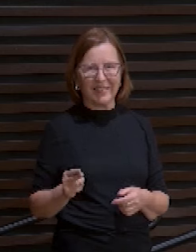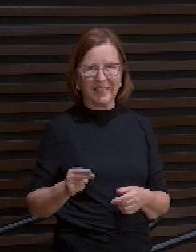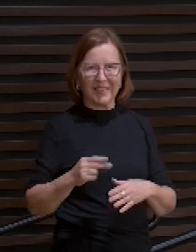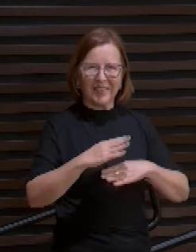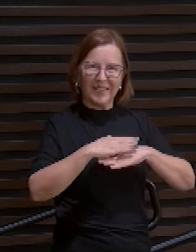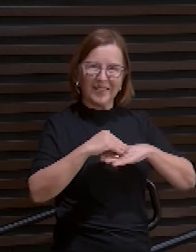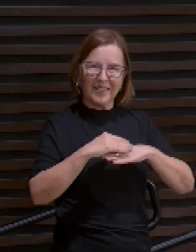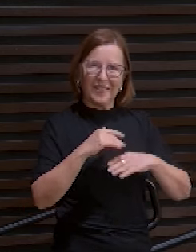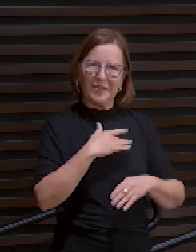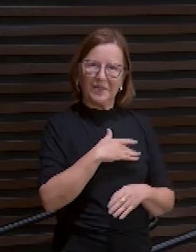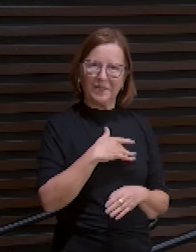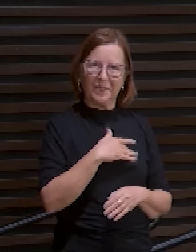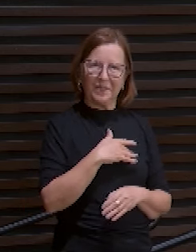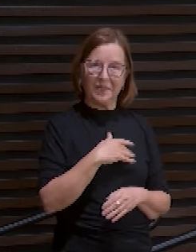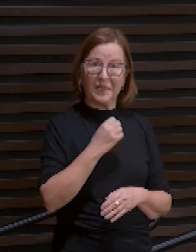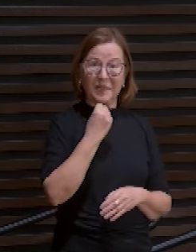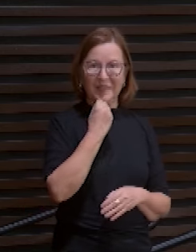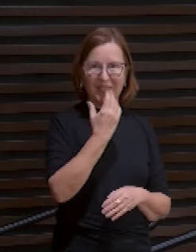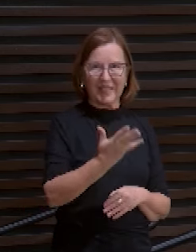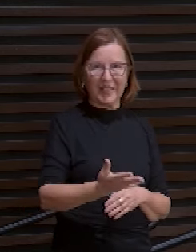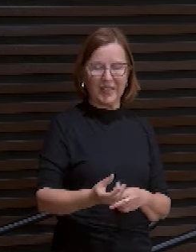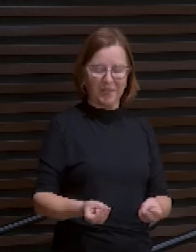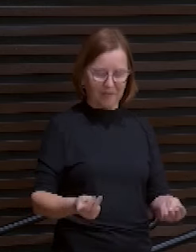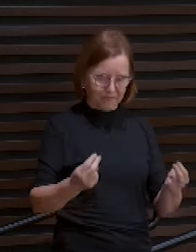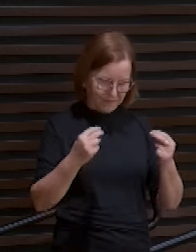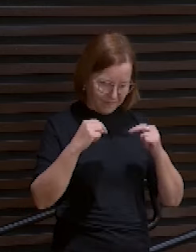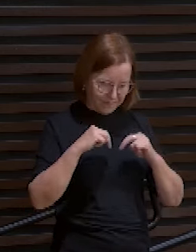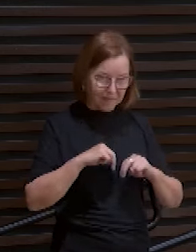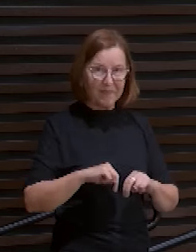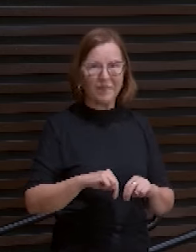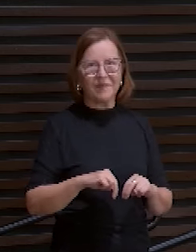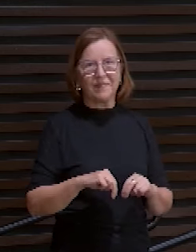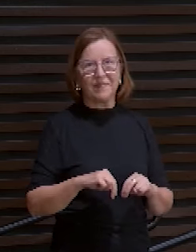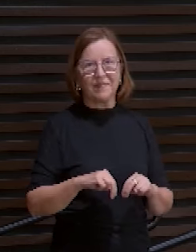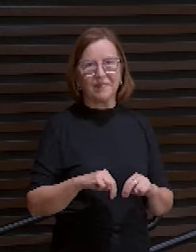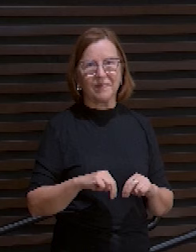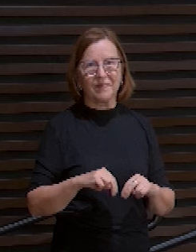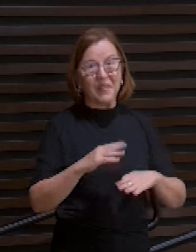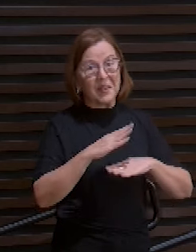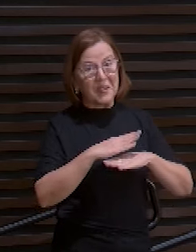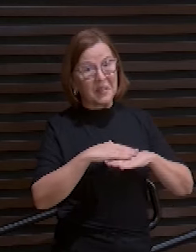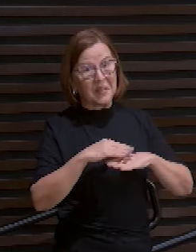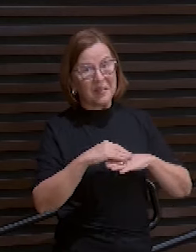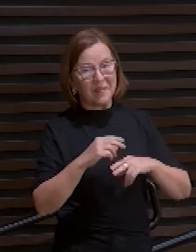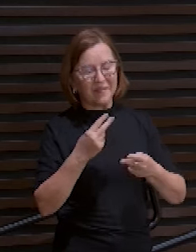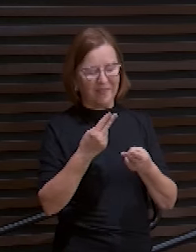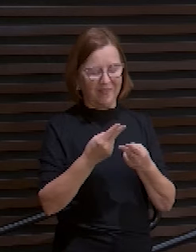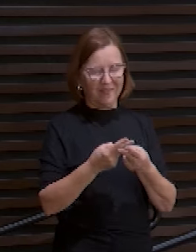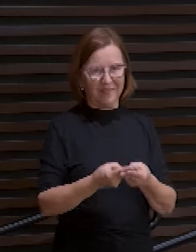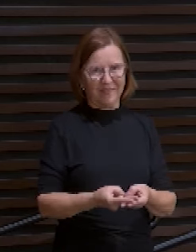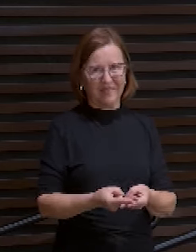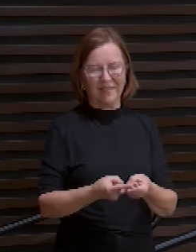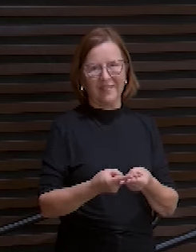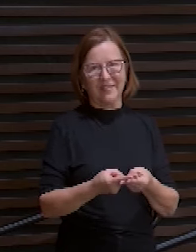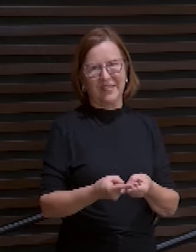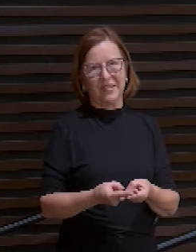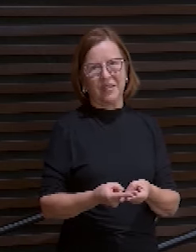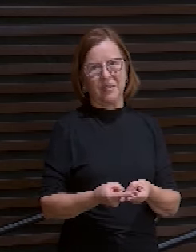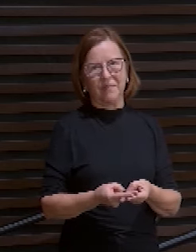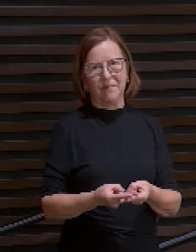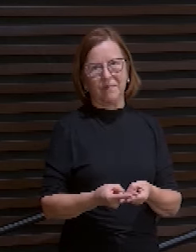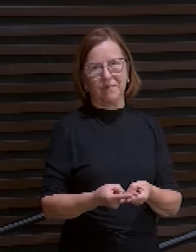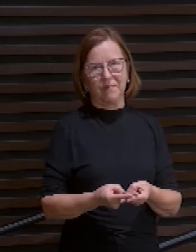de Misericórdia de bondade de humildade de mansidão de longanimidade